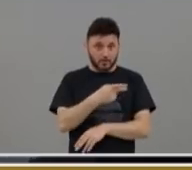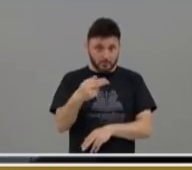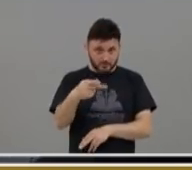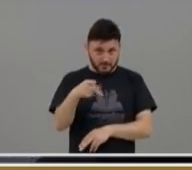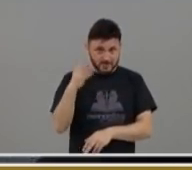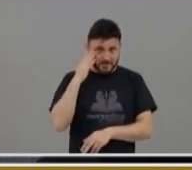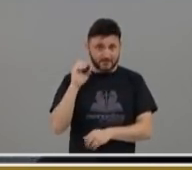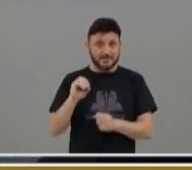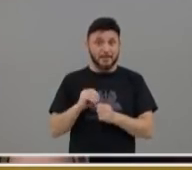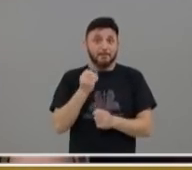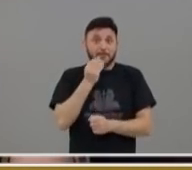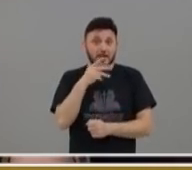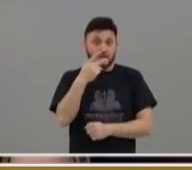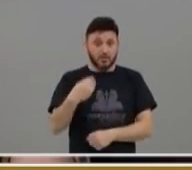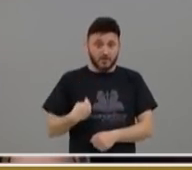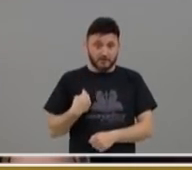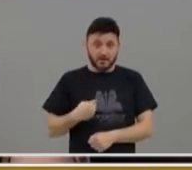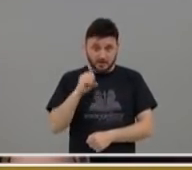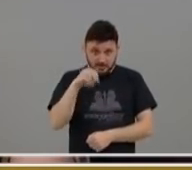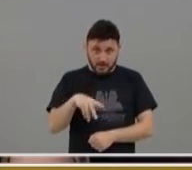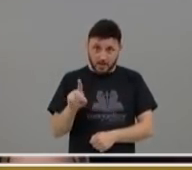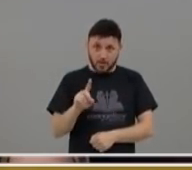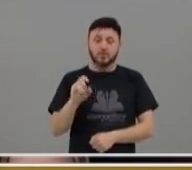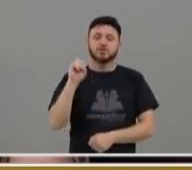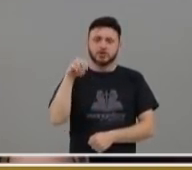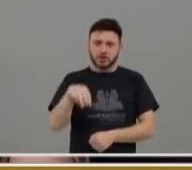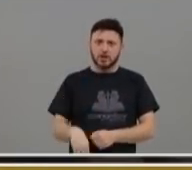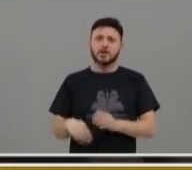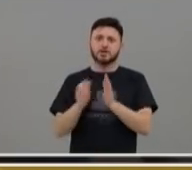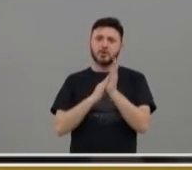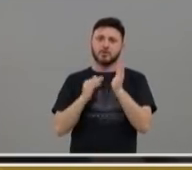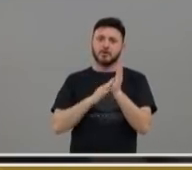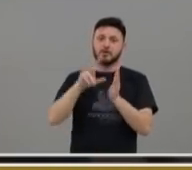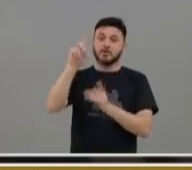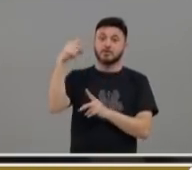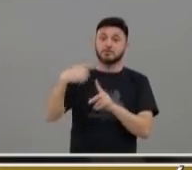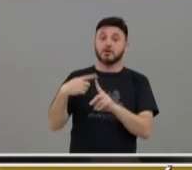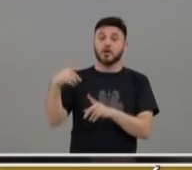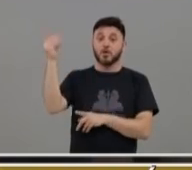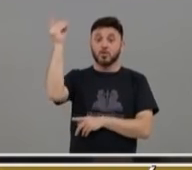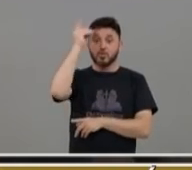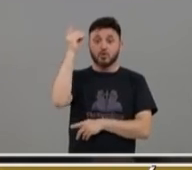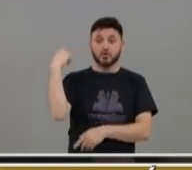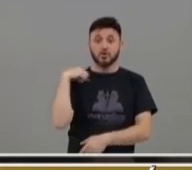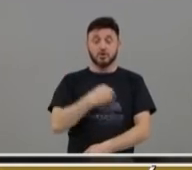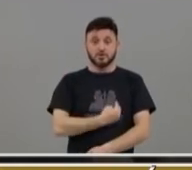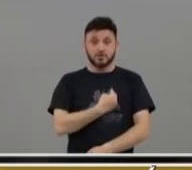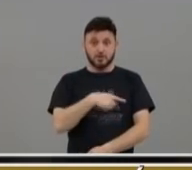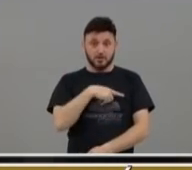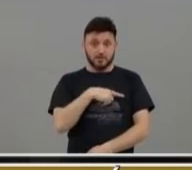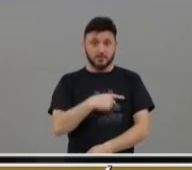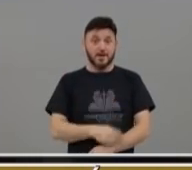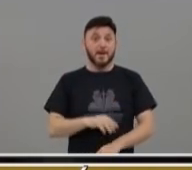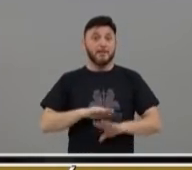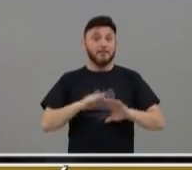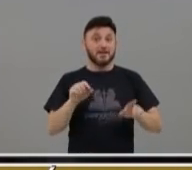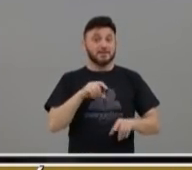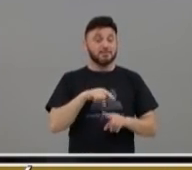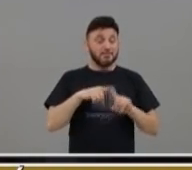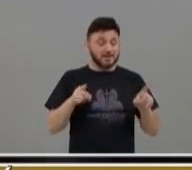vida, sim ou não? Louvado seja Deus, é um dom que você tem, mas quando você acha que você é o melhor em tudo,